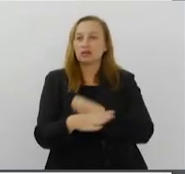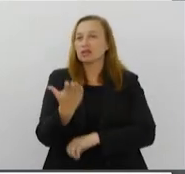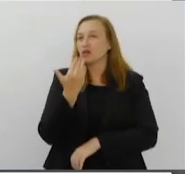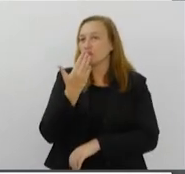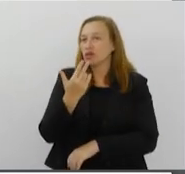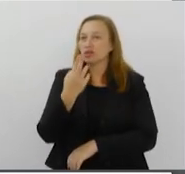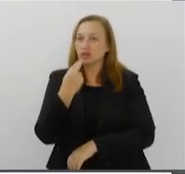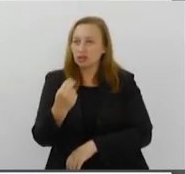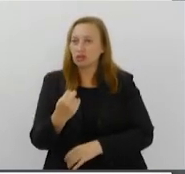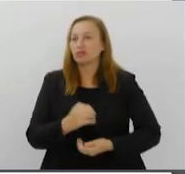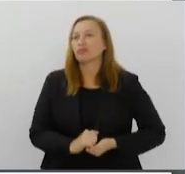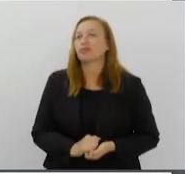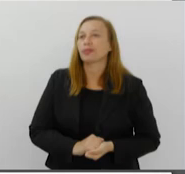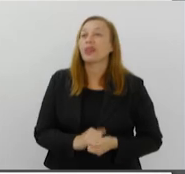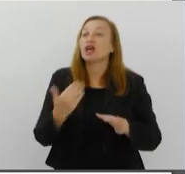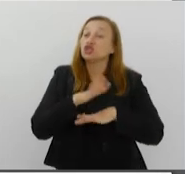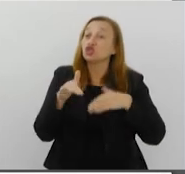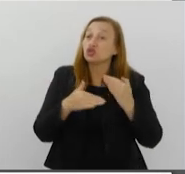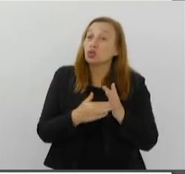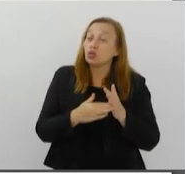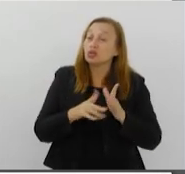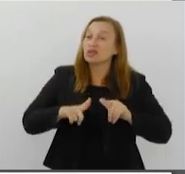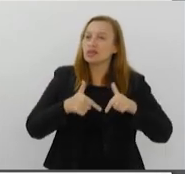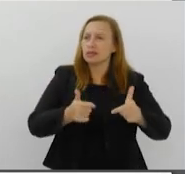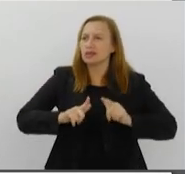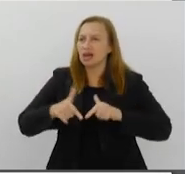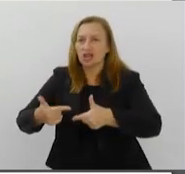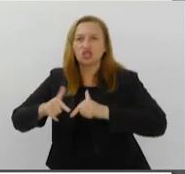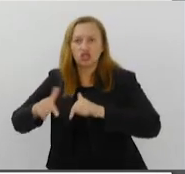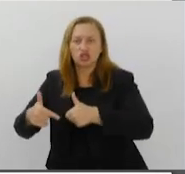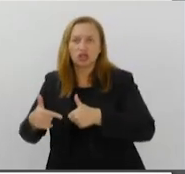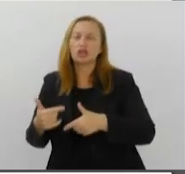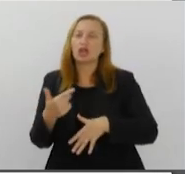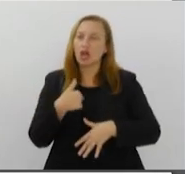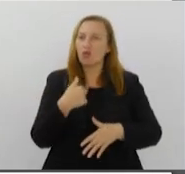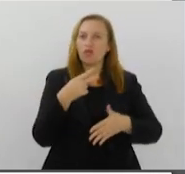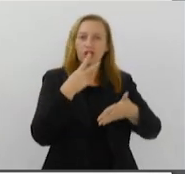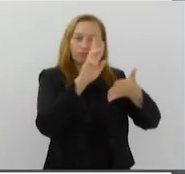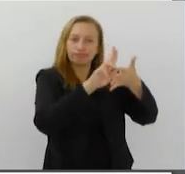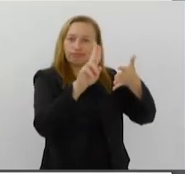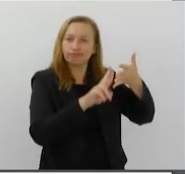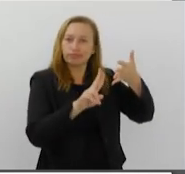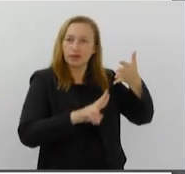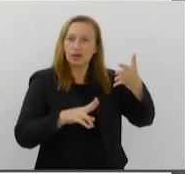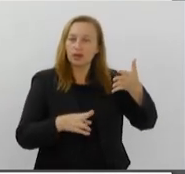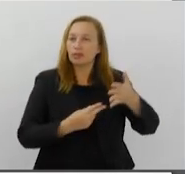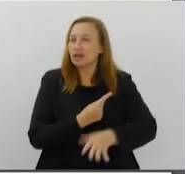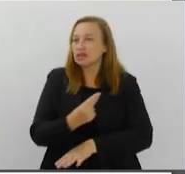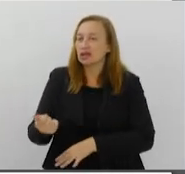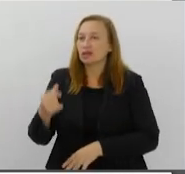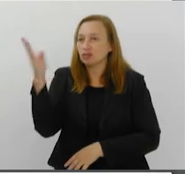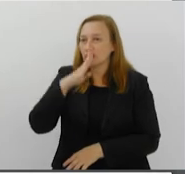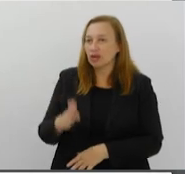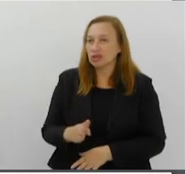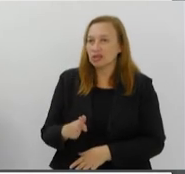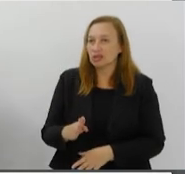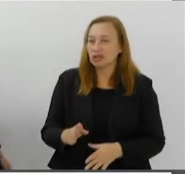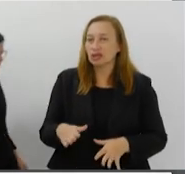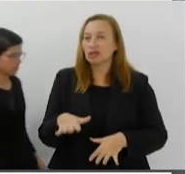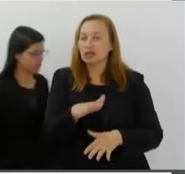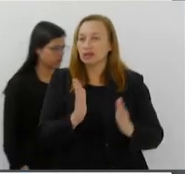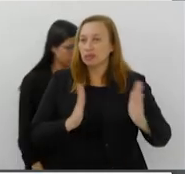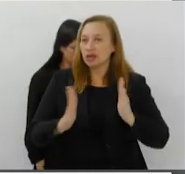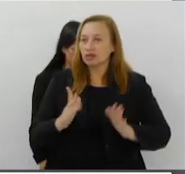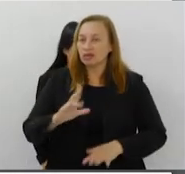nutricional. Todas essas ações que eu citei, elas contribuíram para a saída do Brasil do mapa da fome,